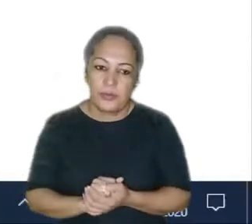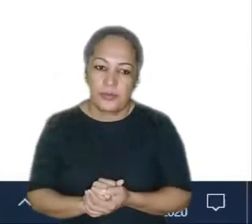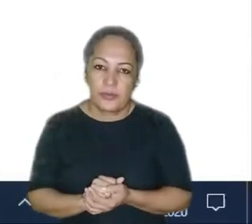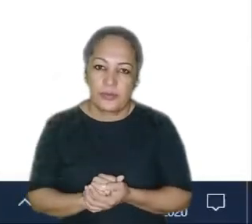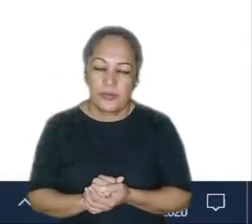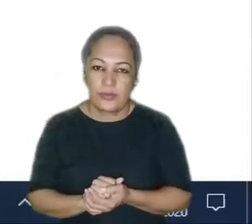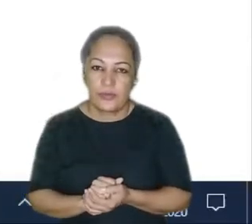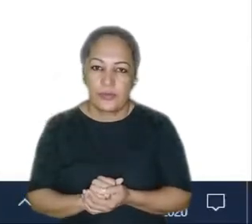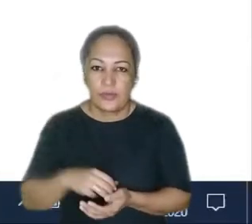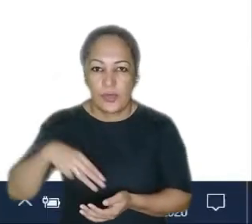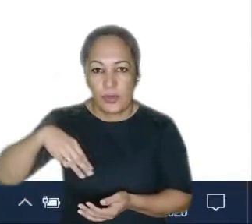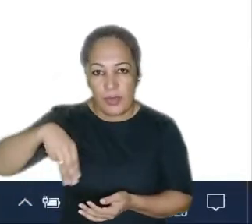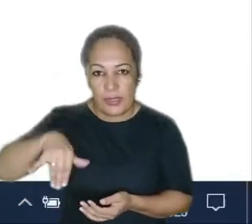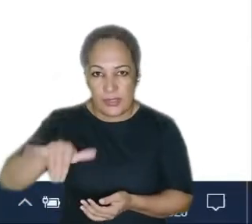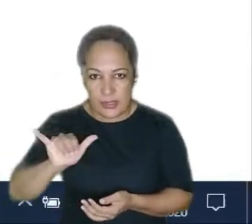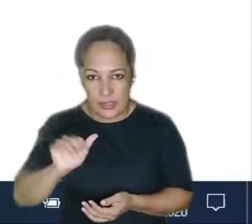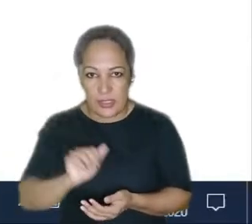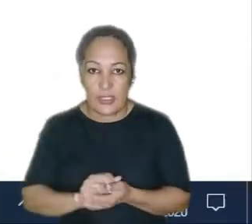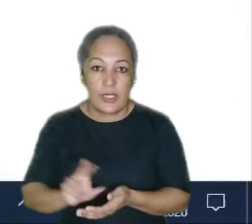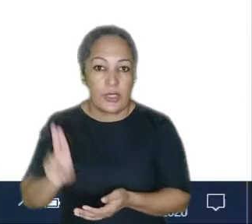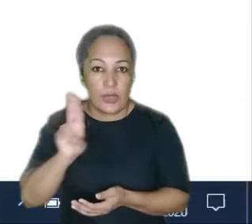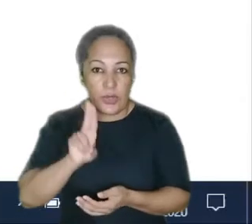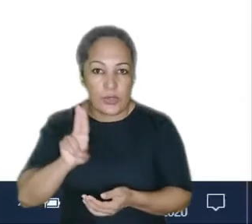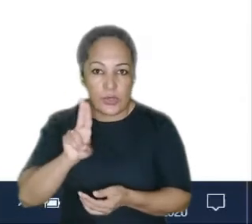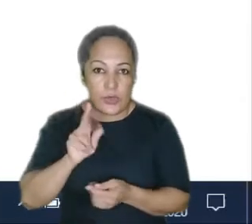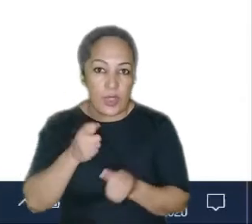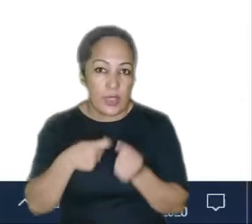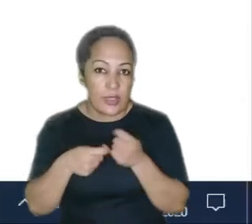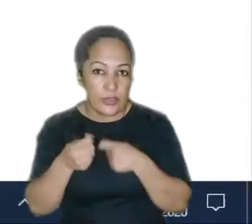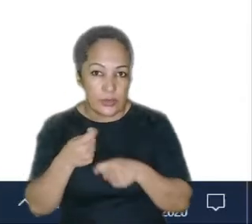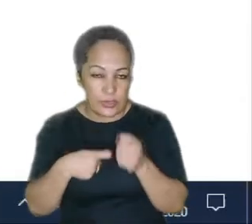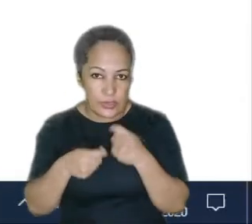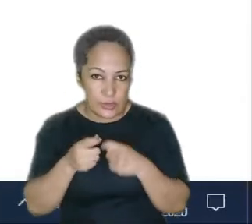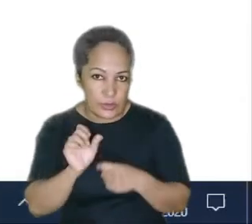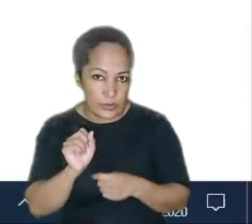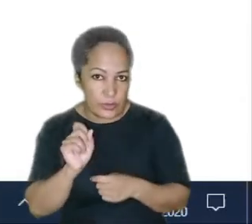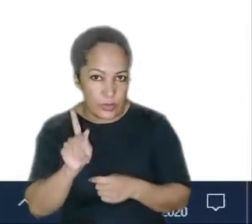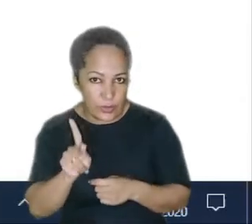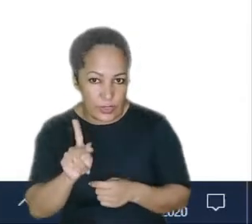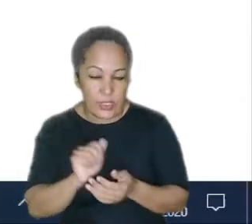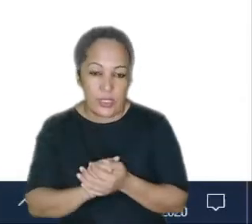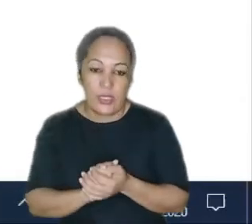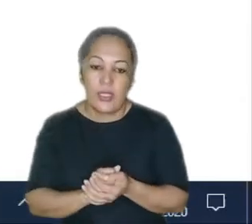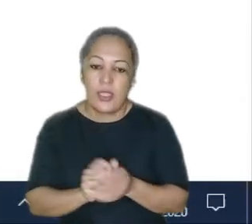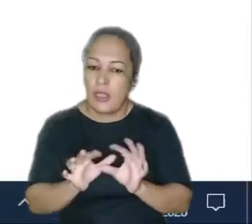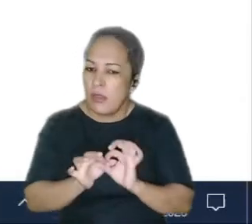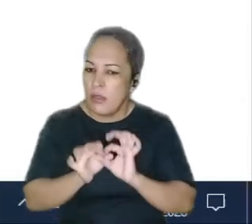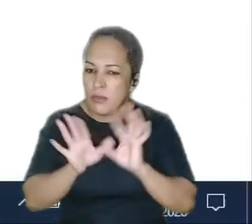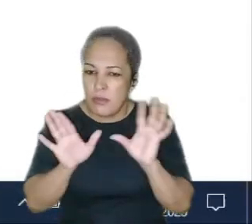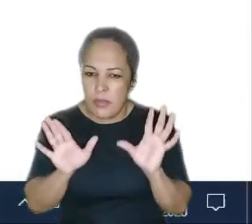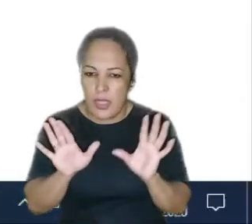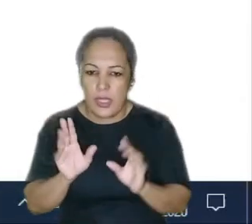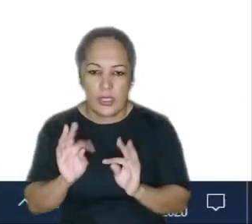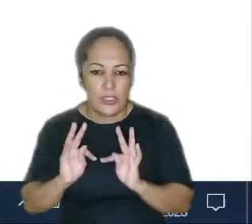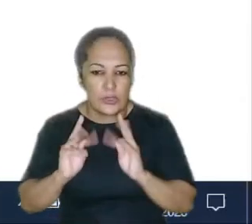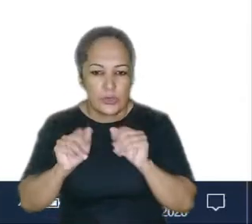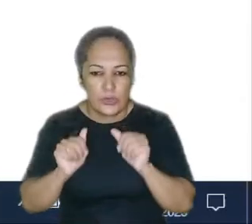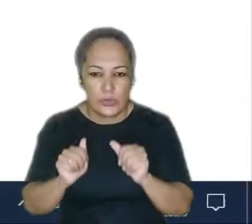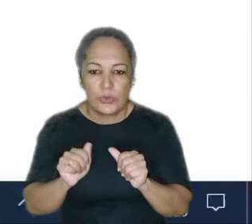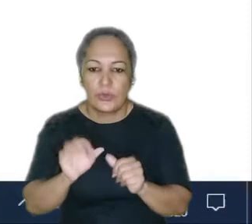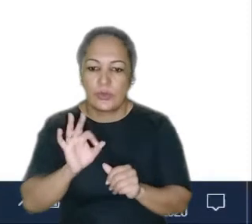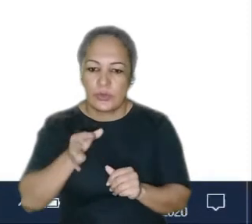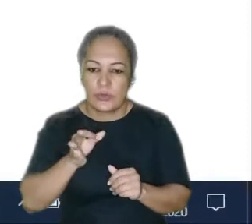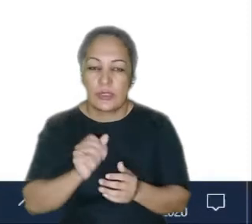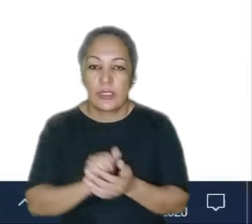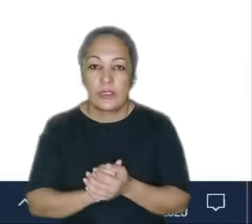MySQL, é o usuário administrador, o usuário sênior, tá? Ele tem permissão de tudo. Então, a partir do root, eu vou criando novos usuários. Então, eu posso ter